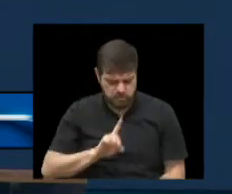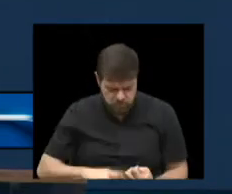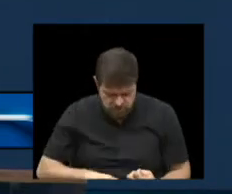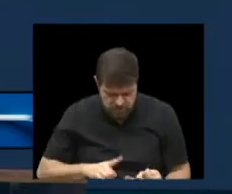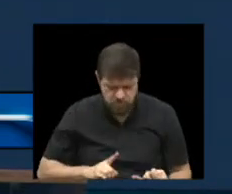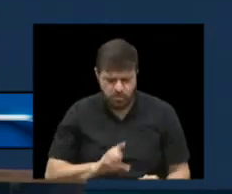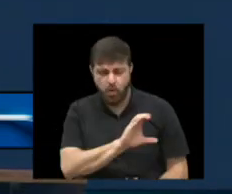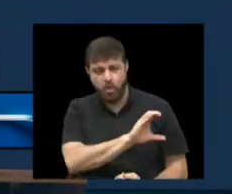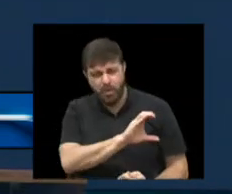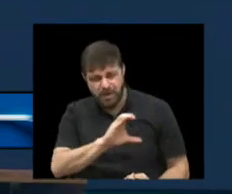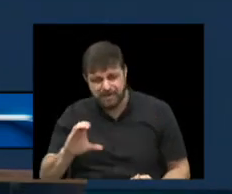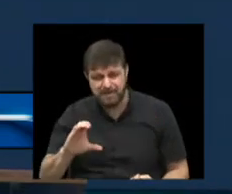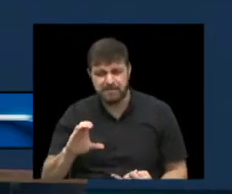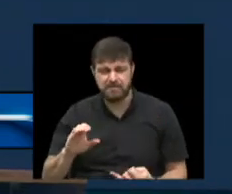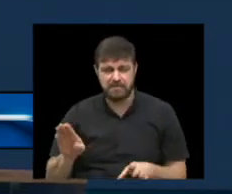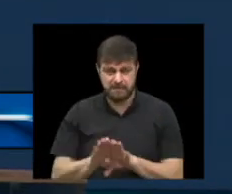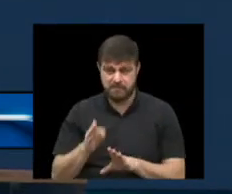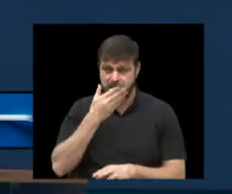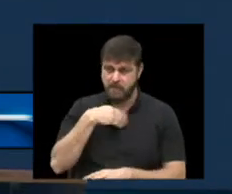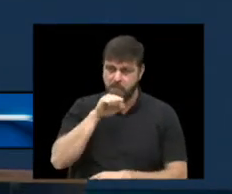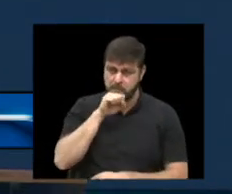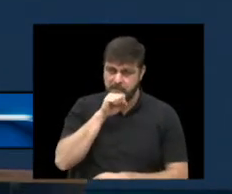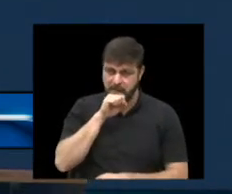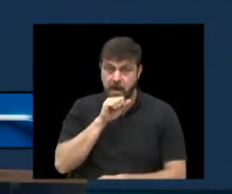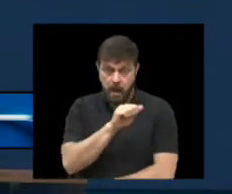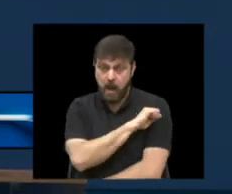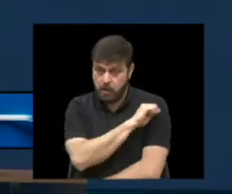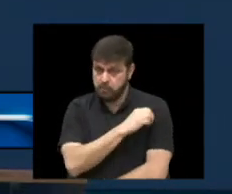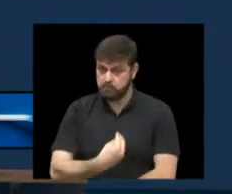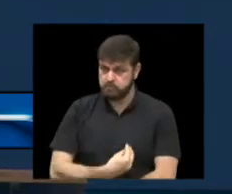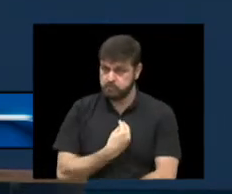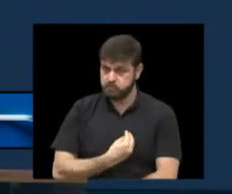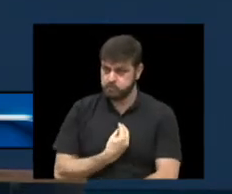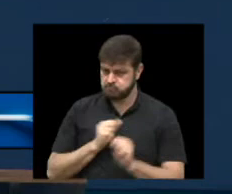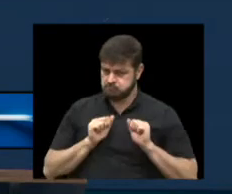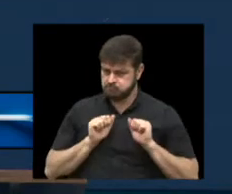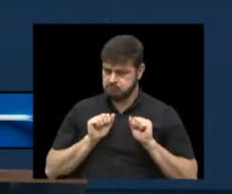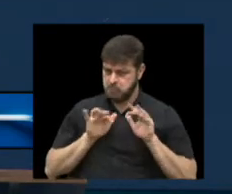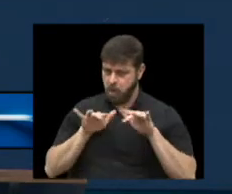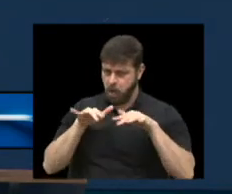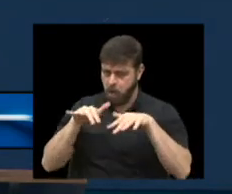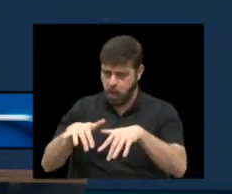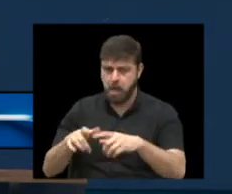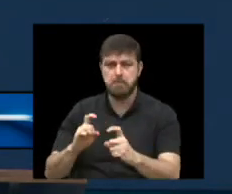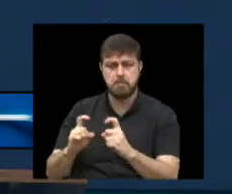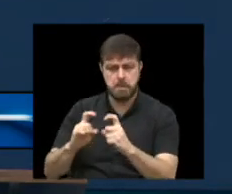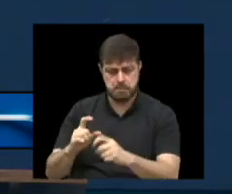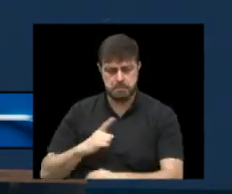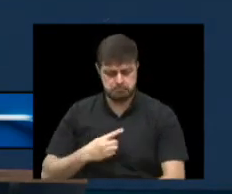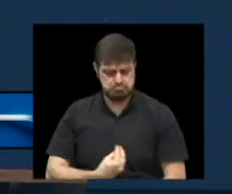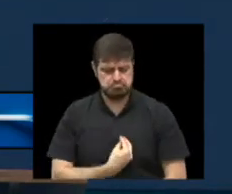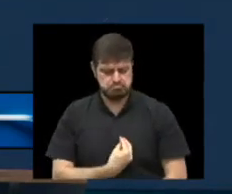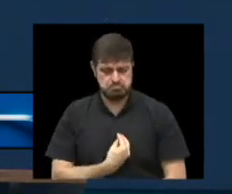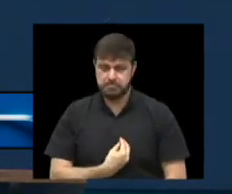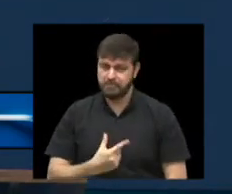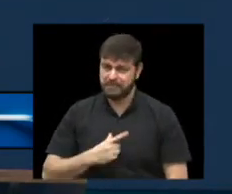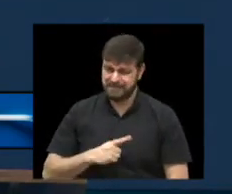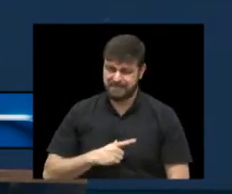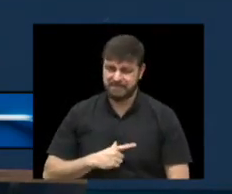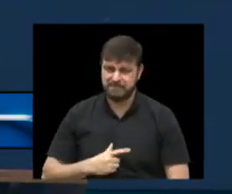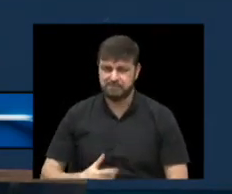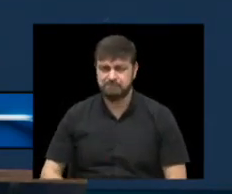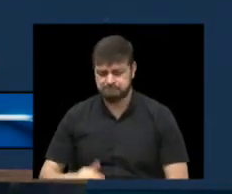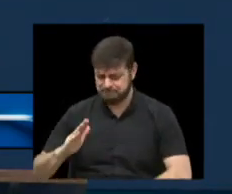dos coordenadores e dos pais, e dos alunos também, tinham vários alunos presentes, fez, sim, uma